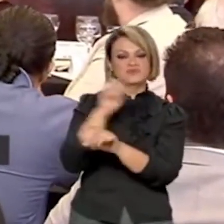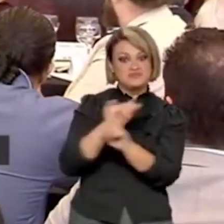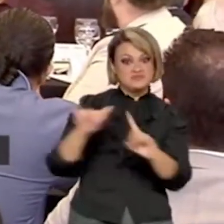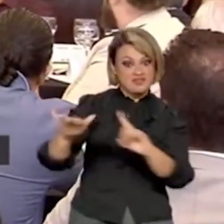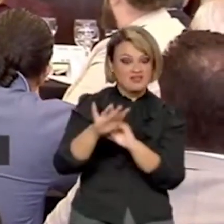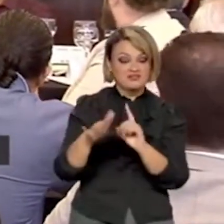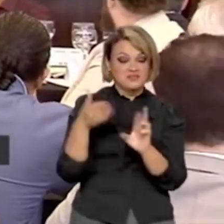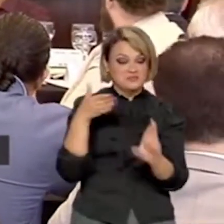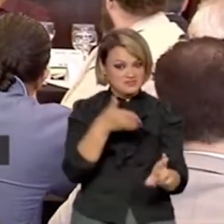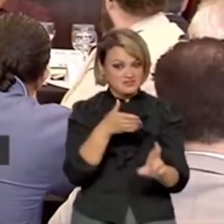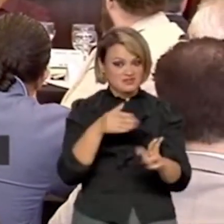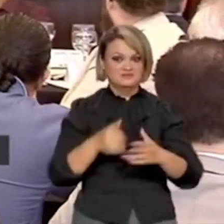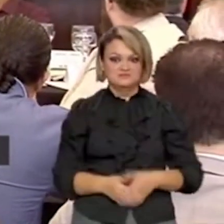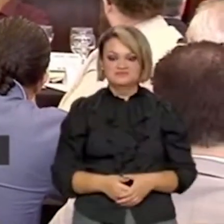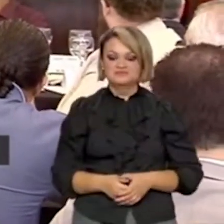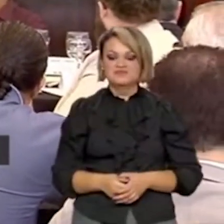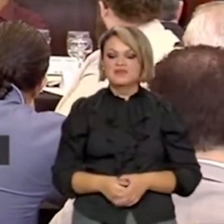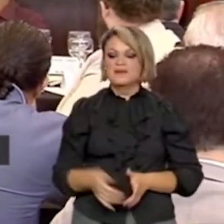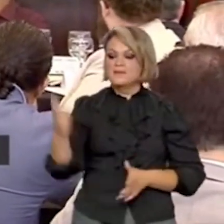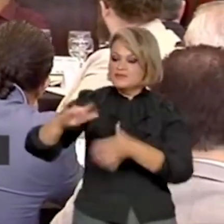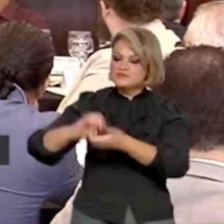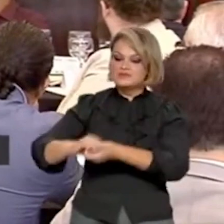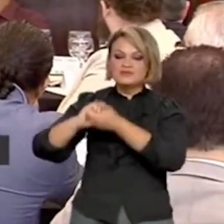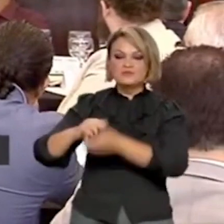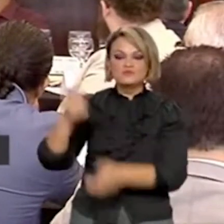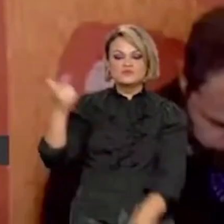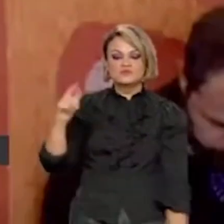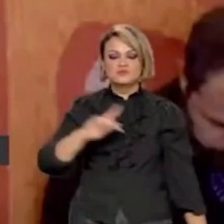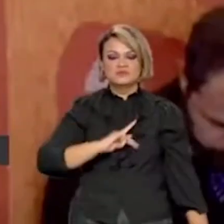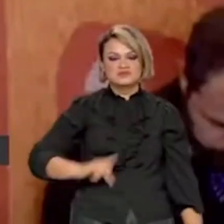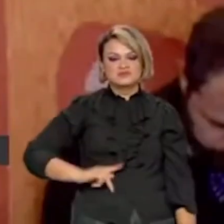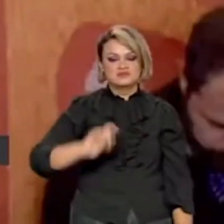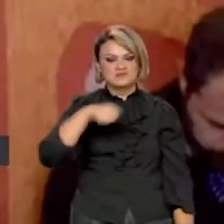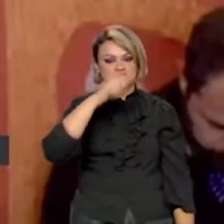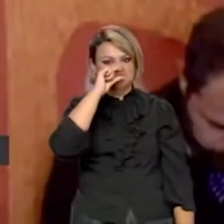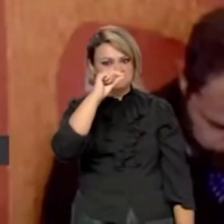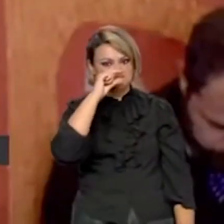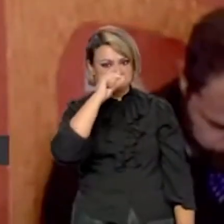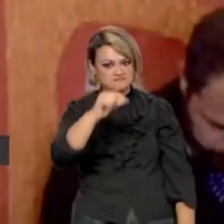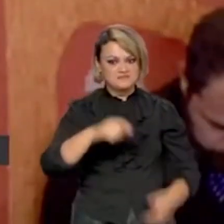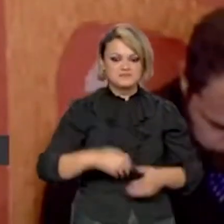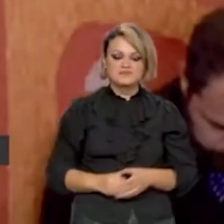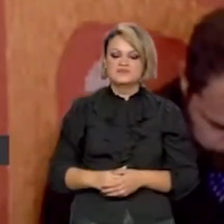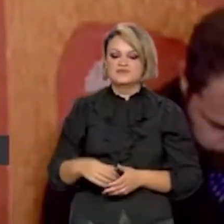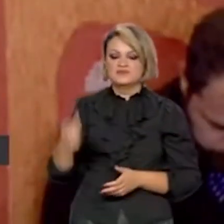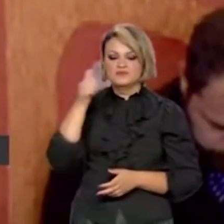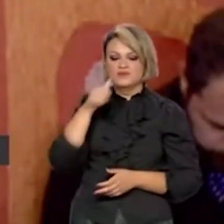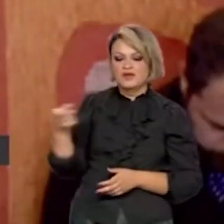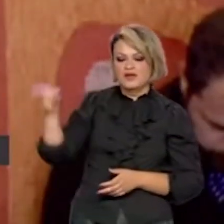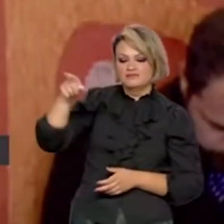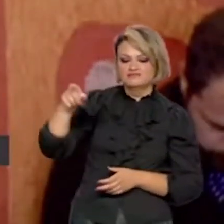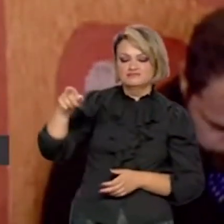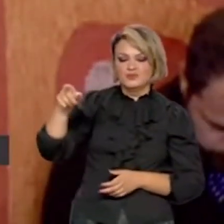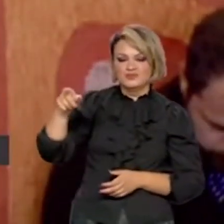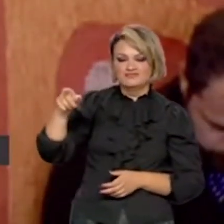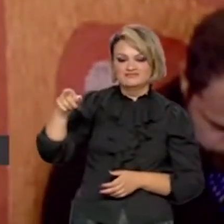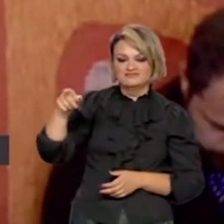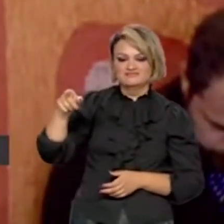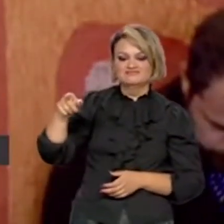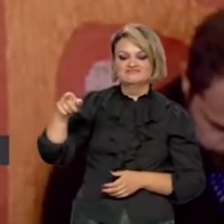civil saudalvis Presidente da República Geraldo Alckmin Maria Laura agradecer